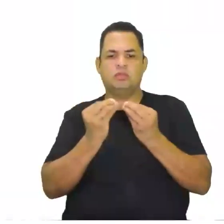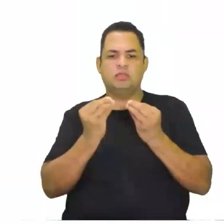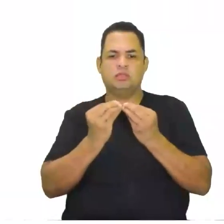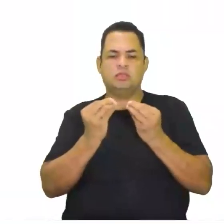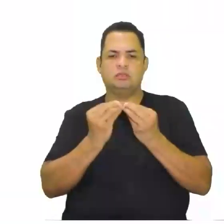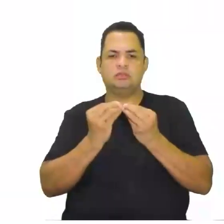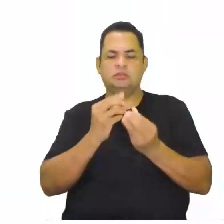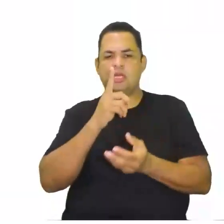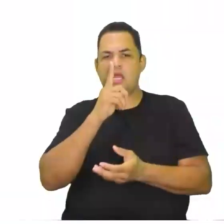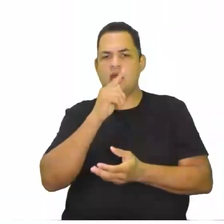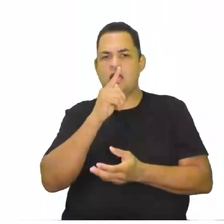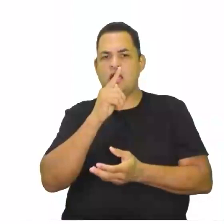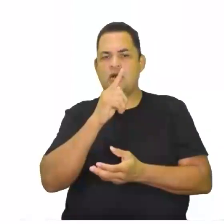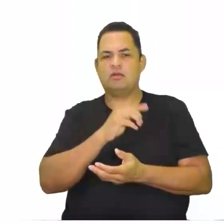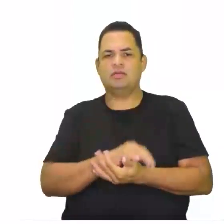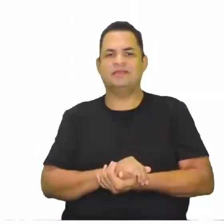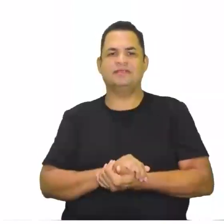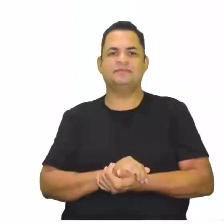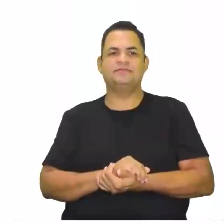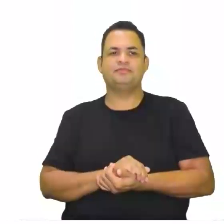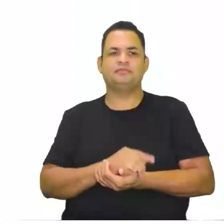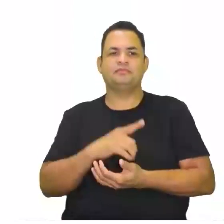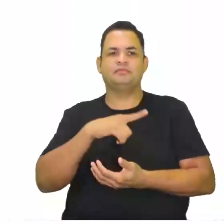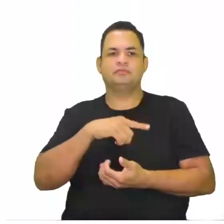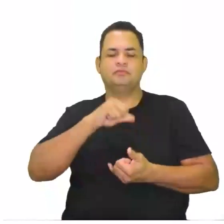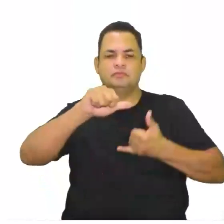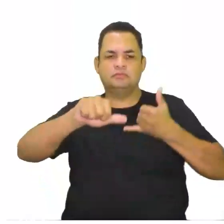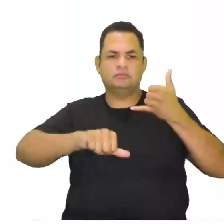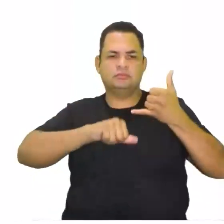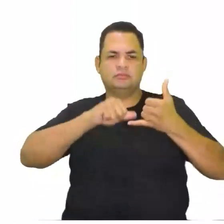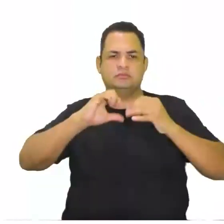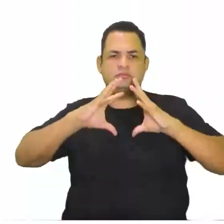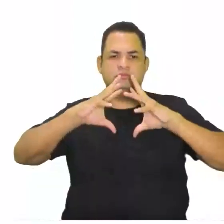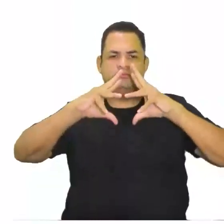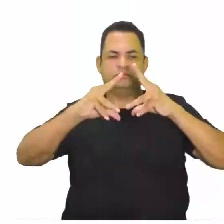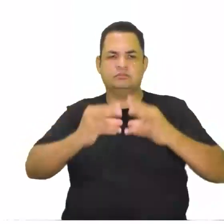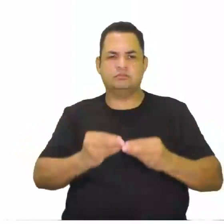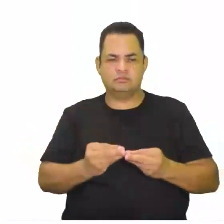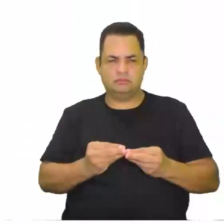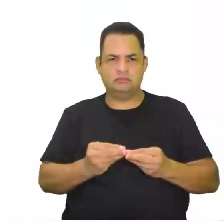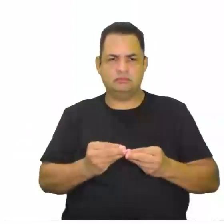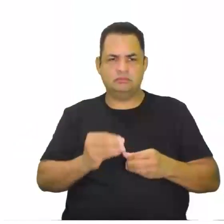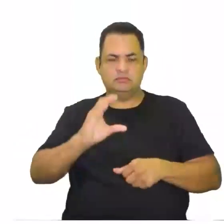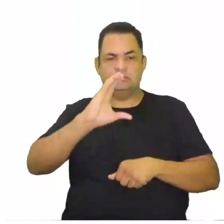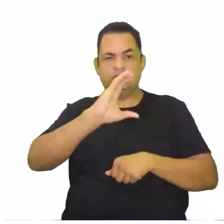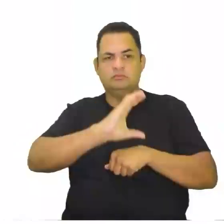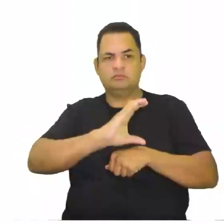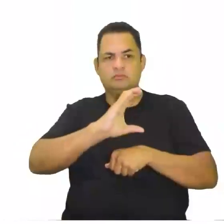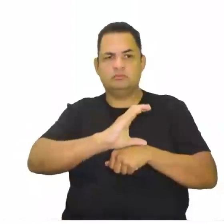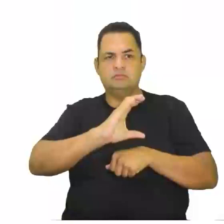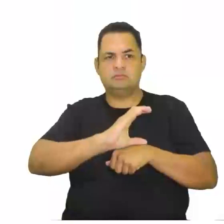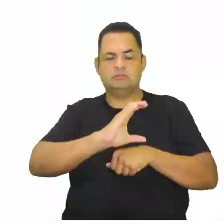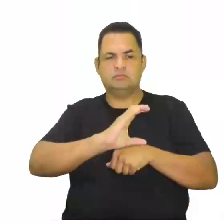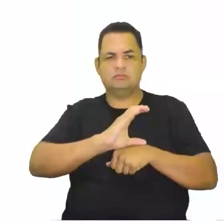água. Então, nós vamos ter a reação total do nosso